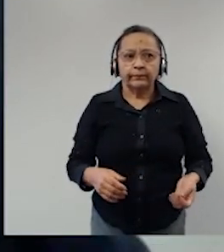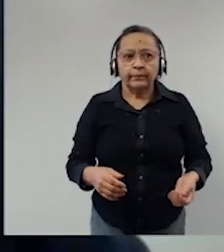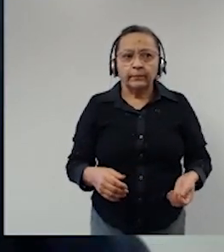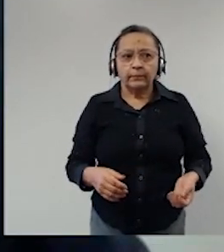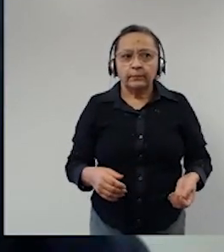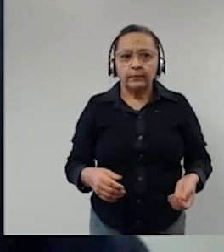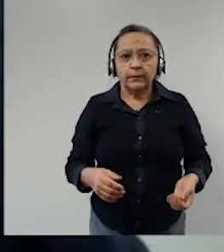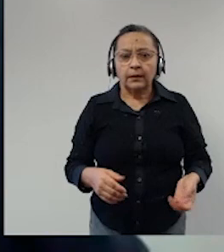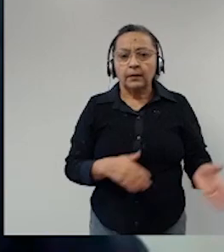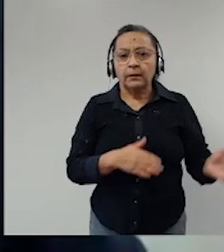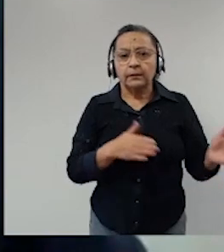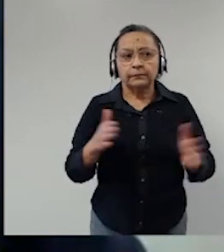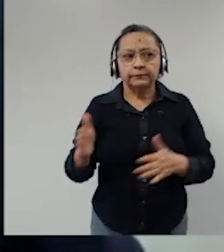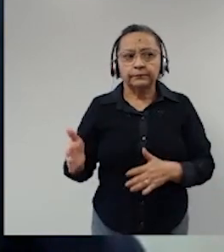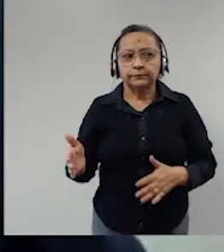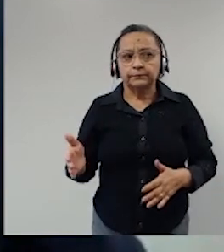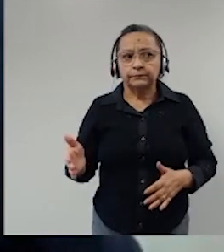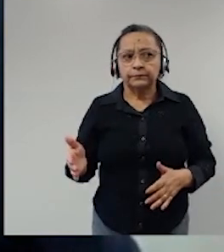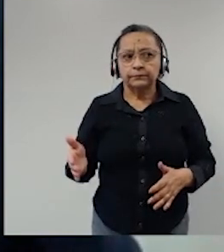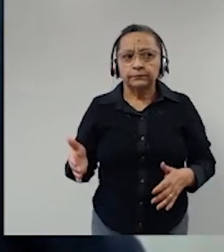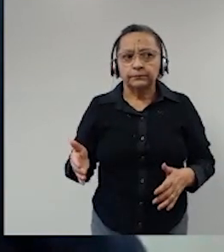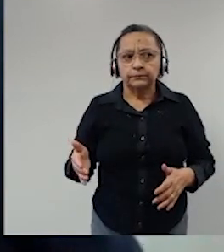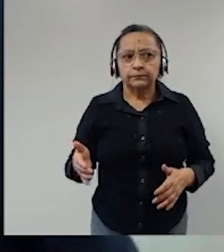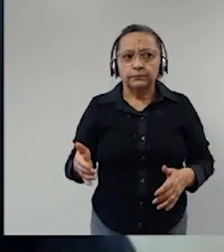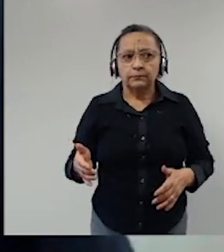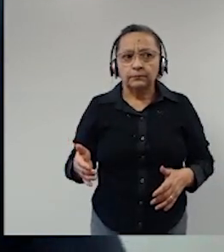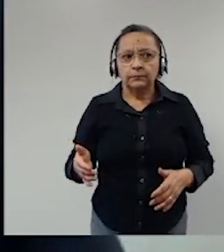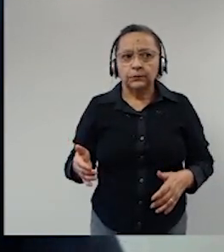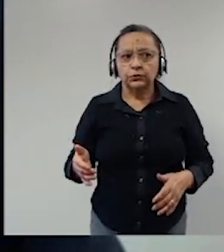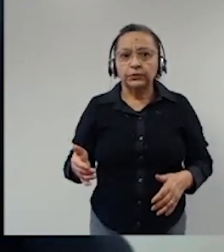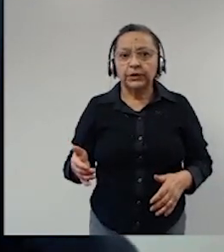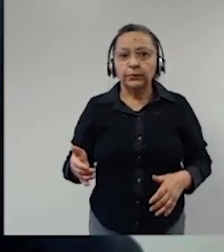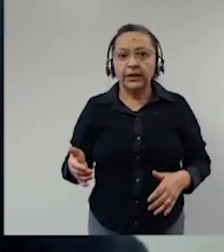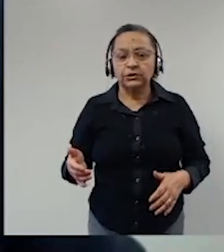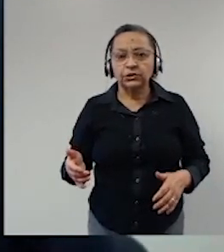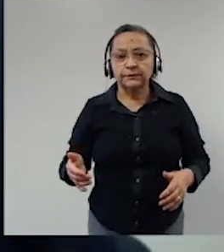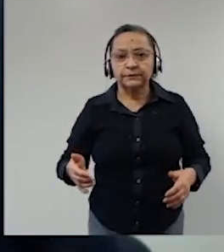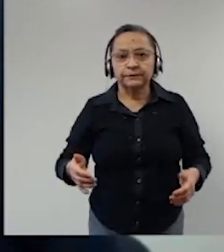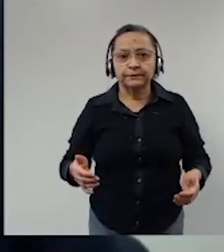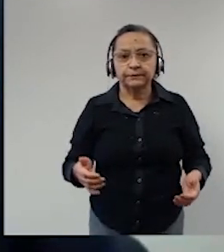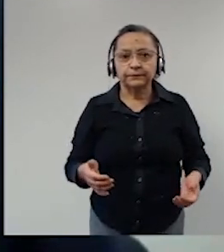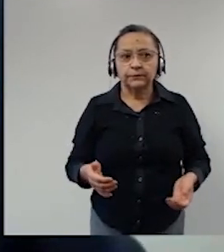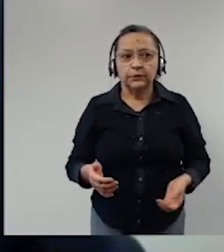doutor Jorge, caminhando para a conclusão. A segunda perspectiva